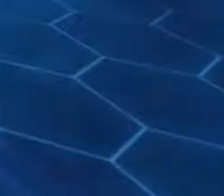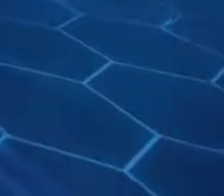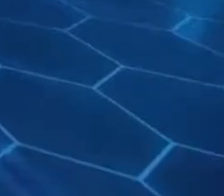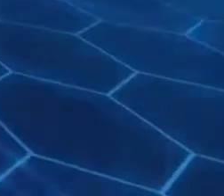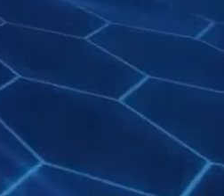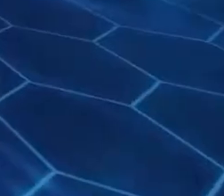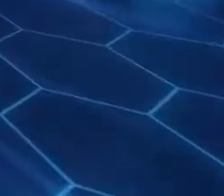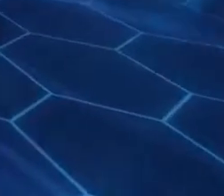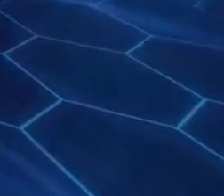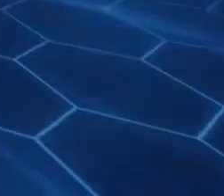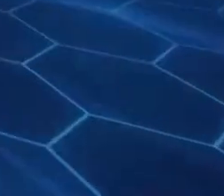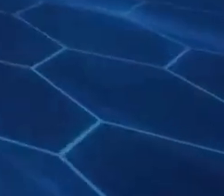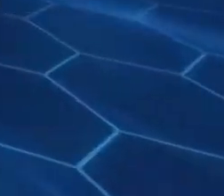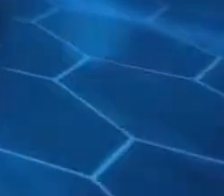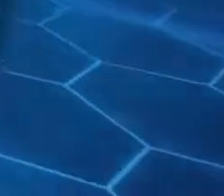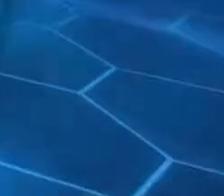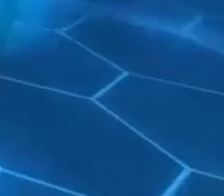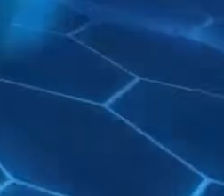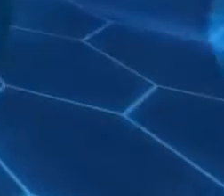E aí